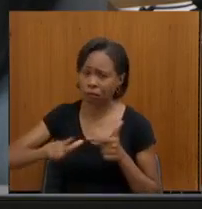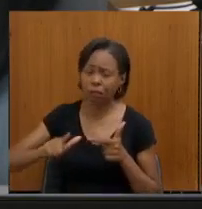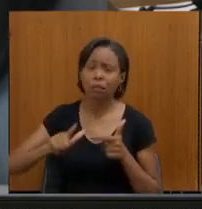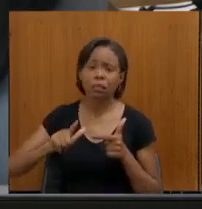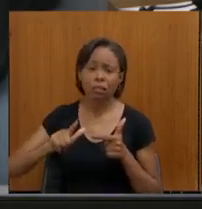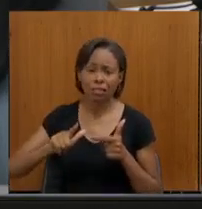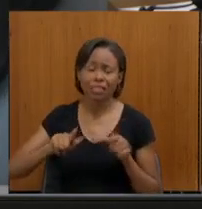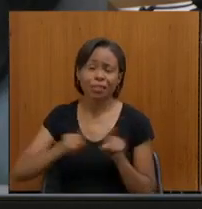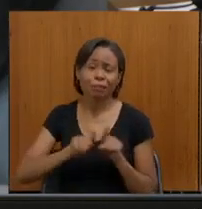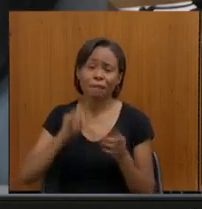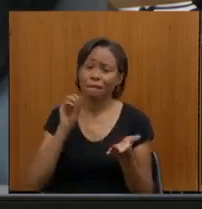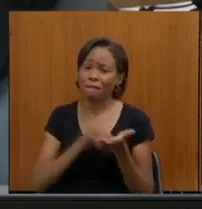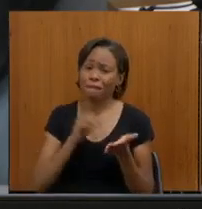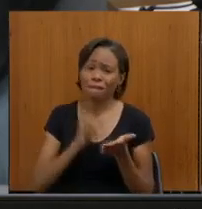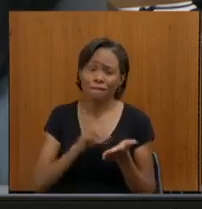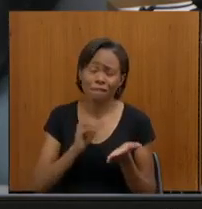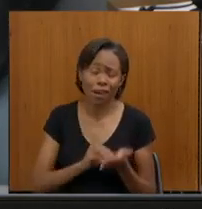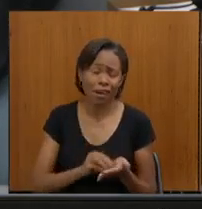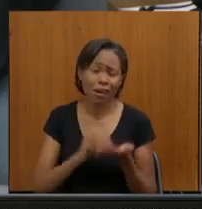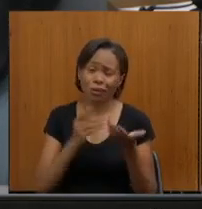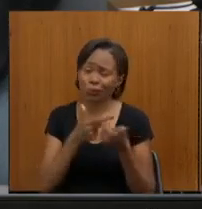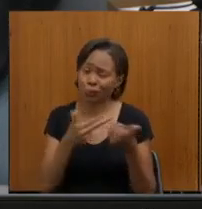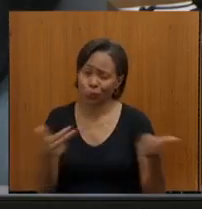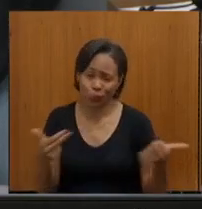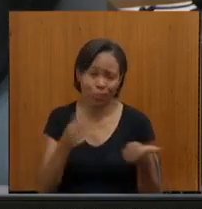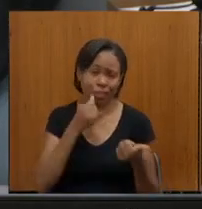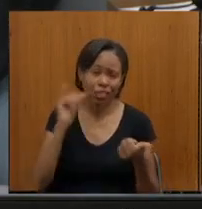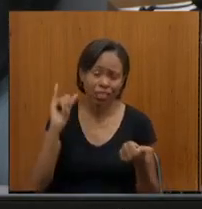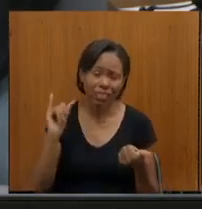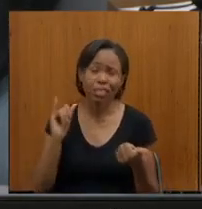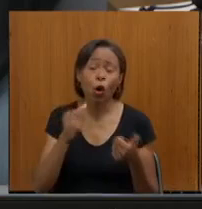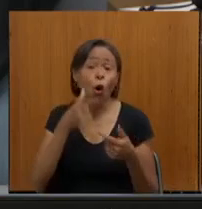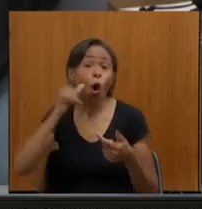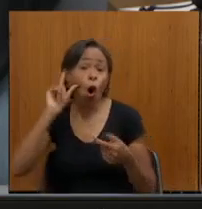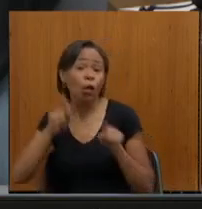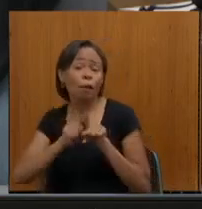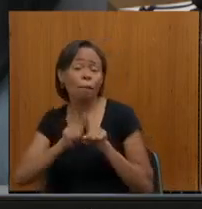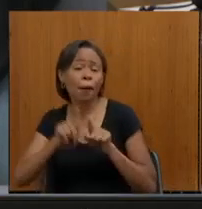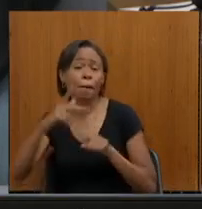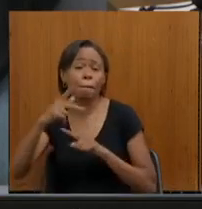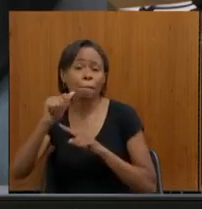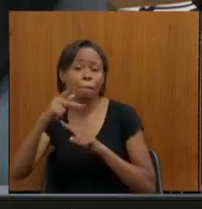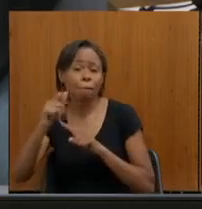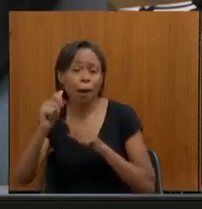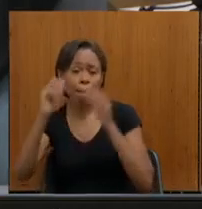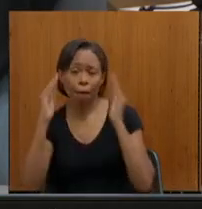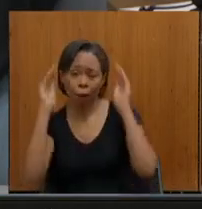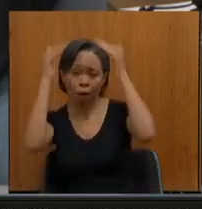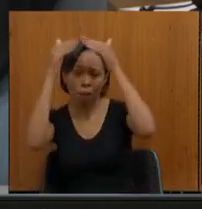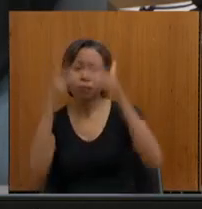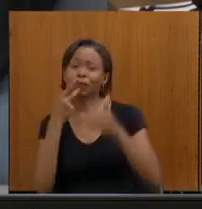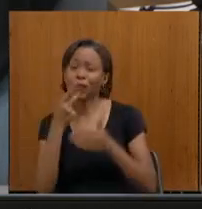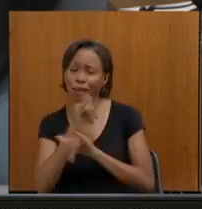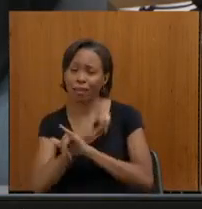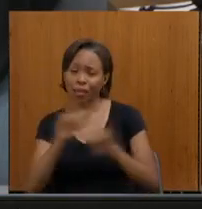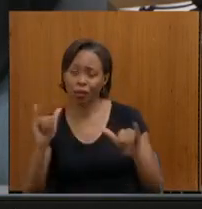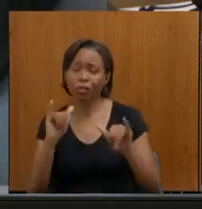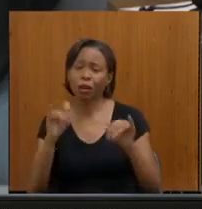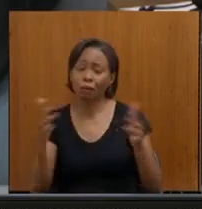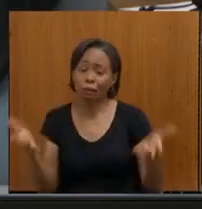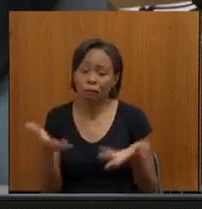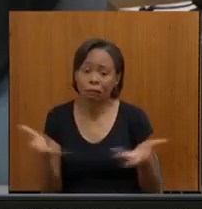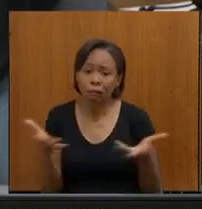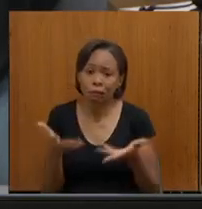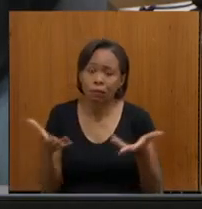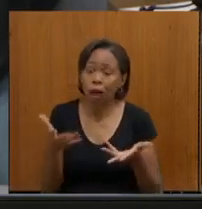a fala do Papa ontem eu acho que isso vai mexer e vai possibilitada celeridade E